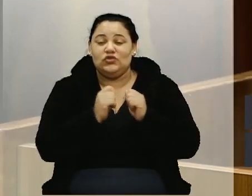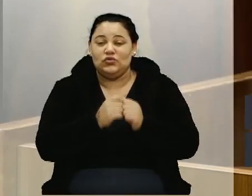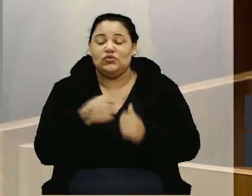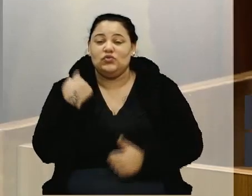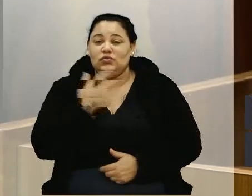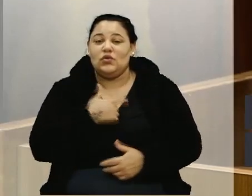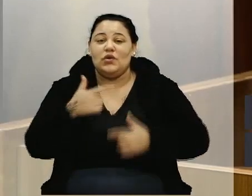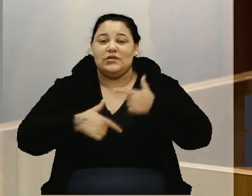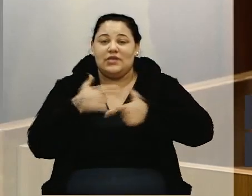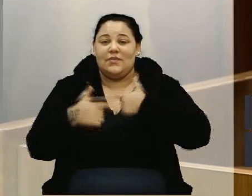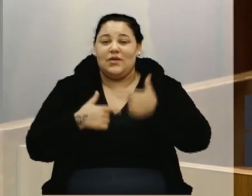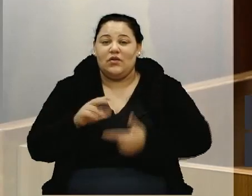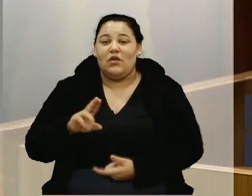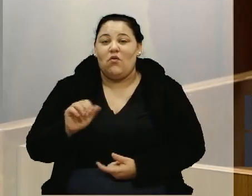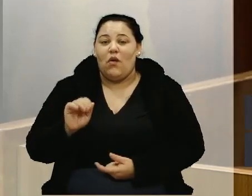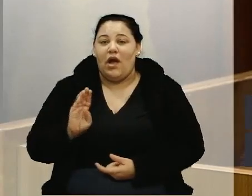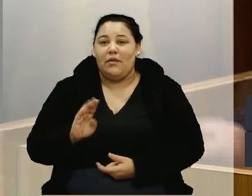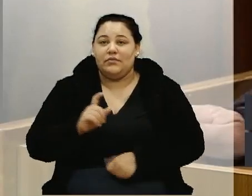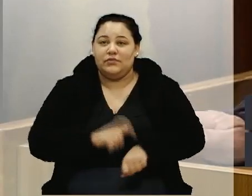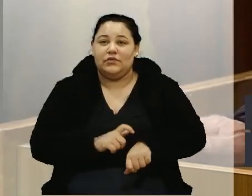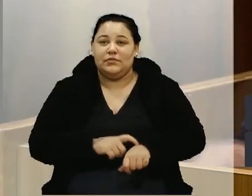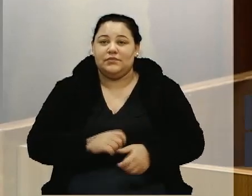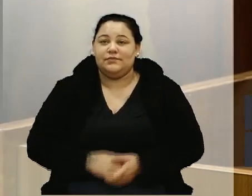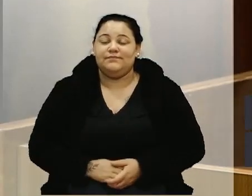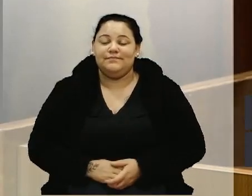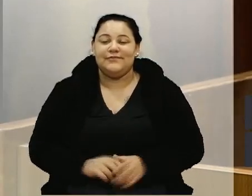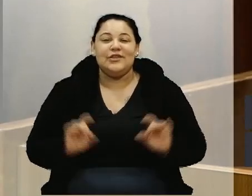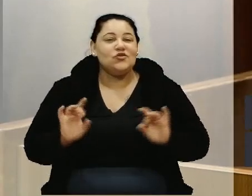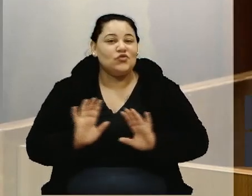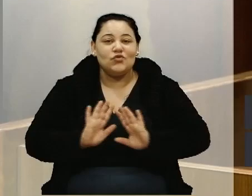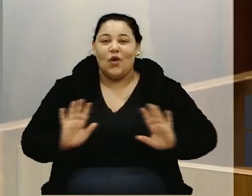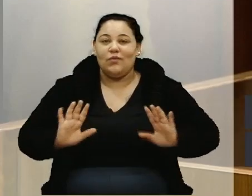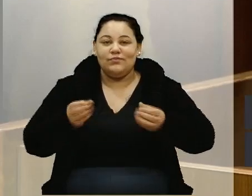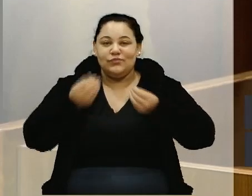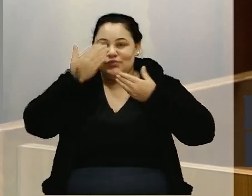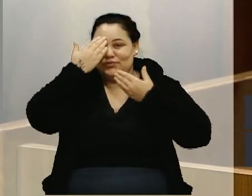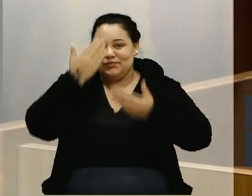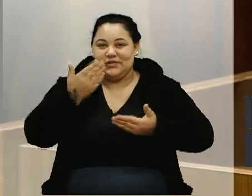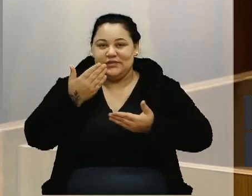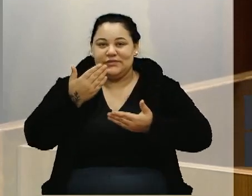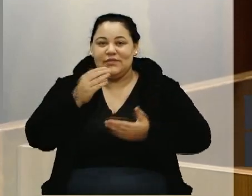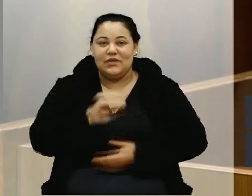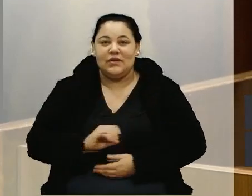trabalhou na UAB no meu tempo. Gente, é isso, muito obrigado,